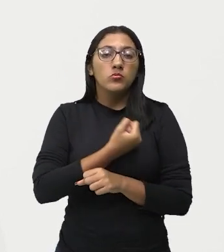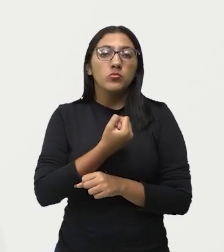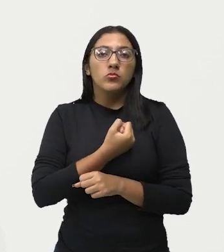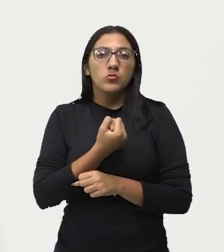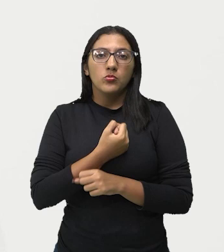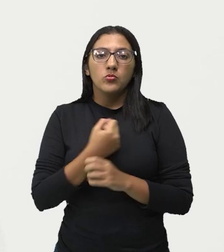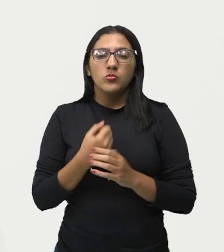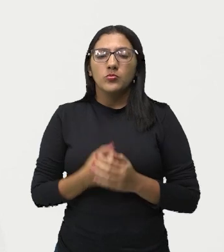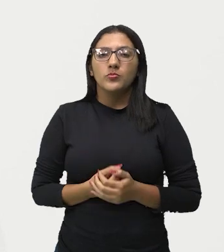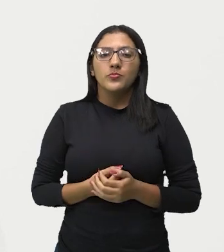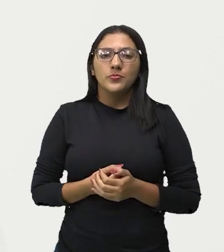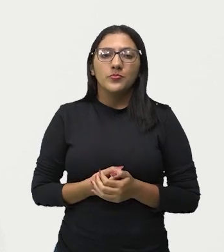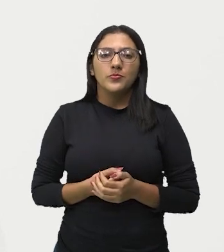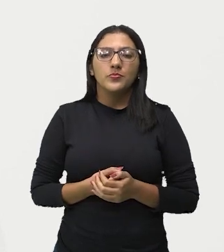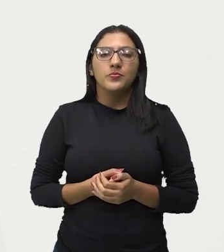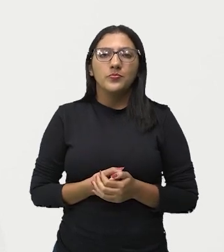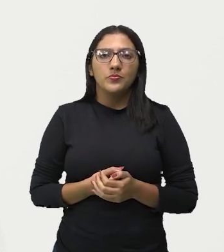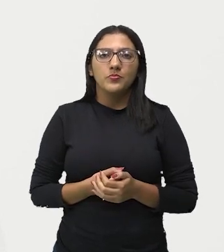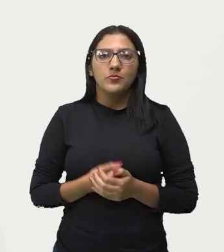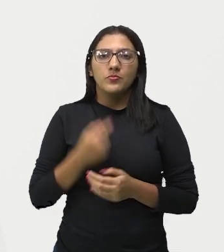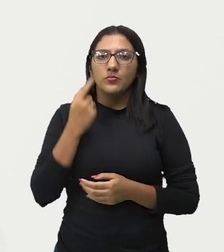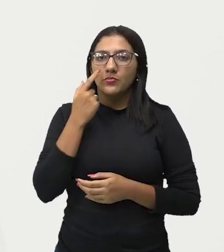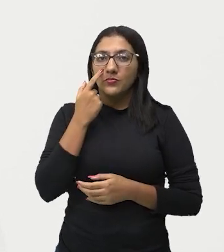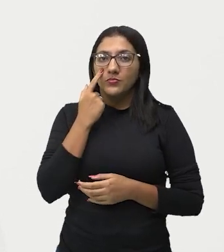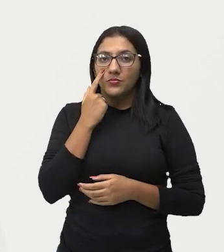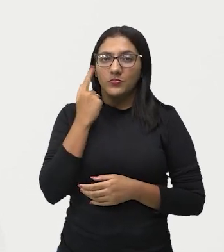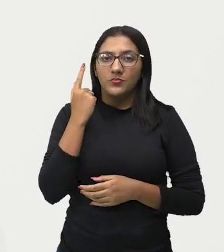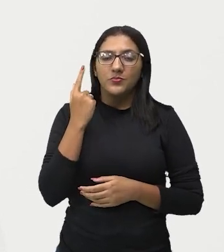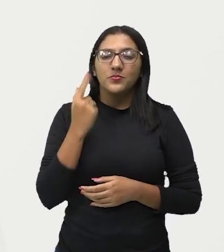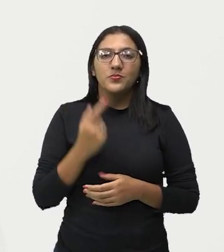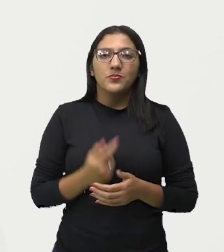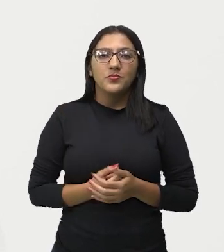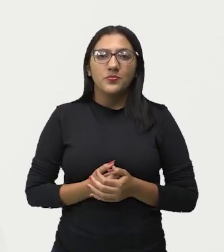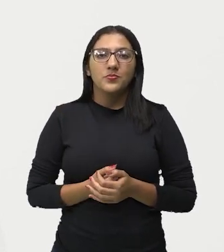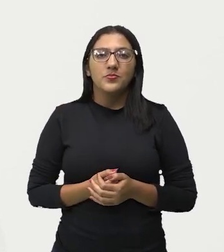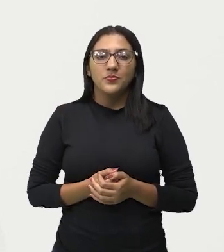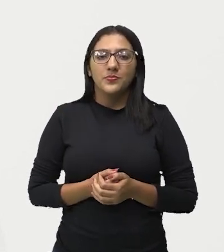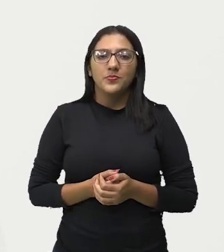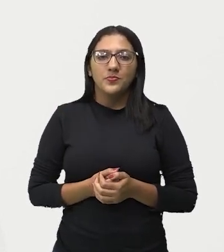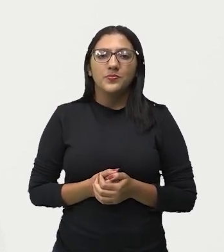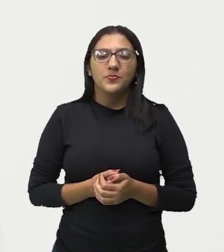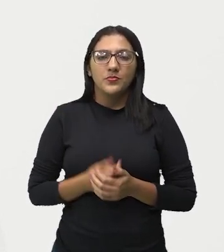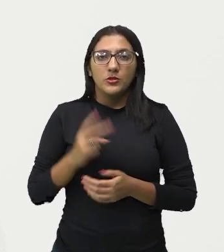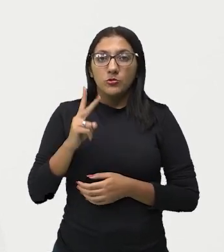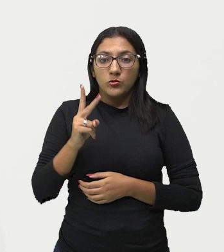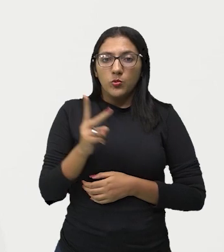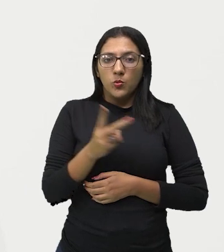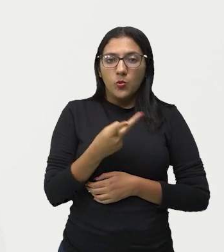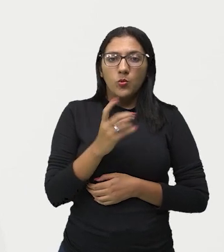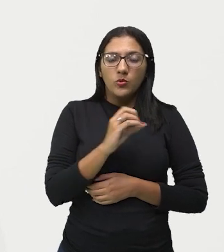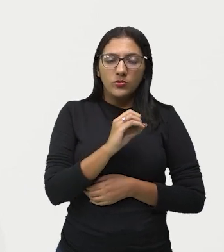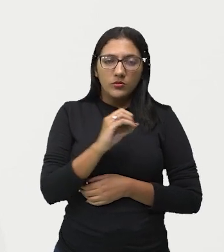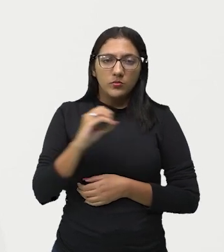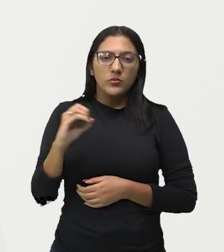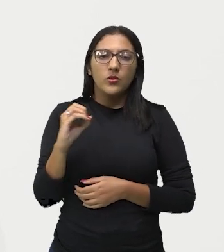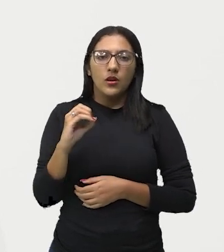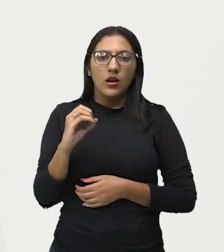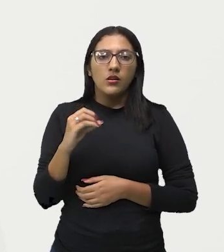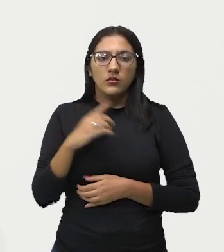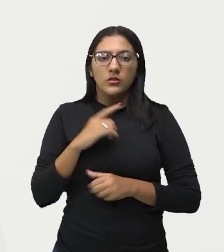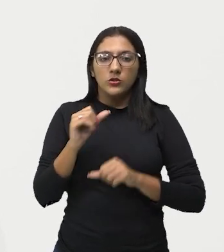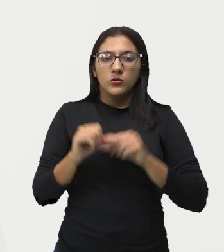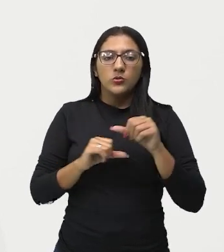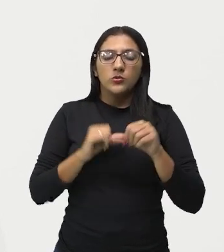juros. E aí, ó, nós vamos substituir então o capital, tá legal, ó? Capital, a gente vai substituir aqui